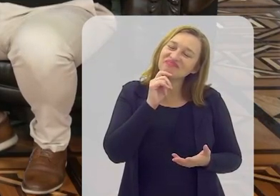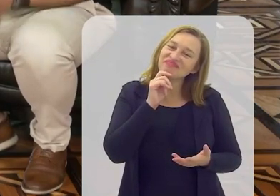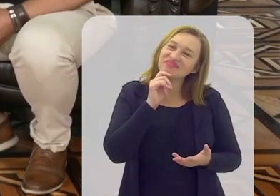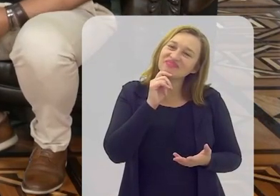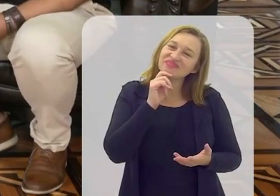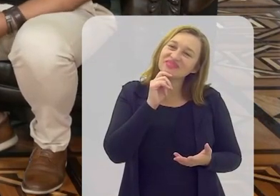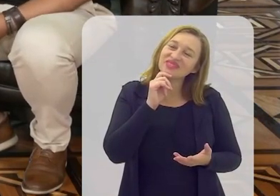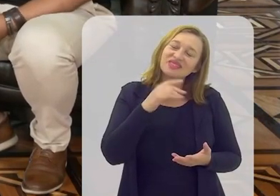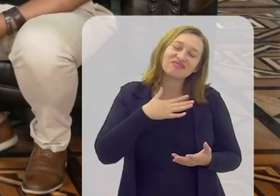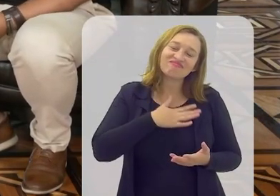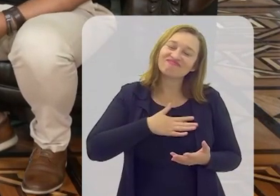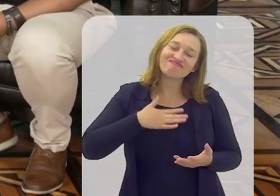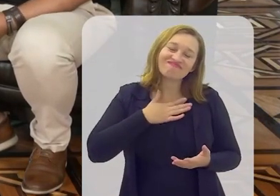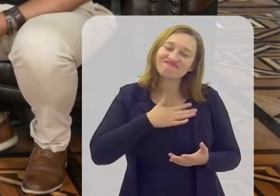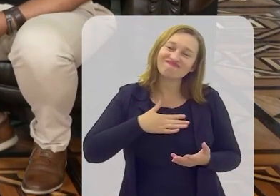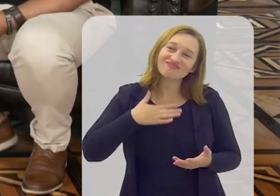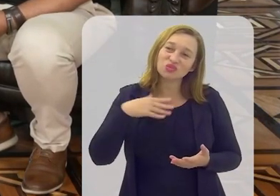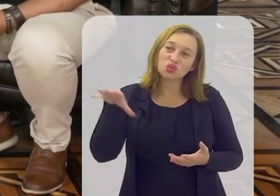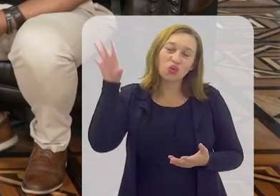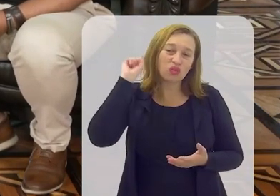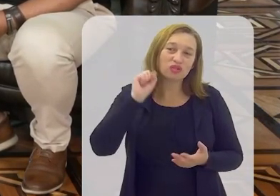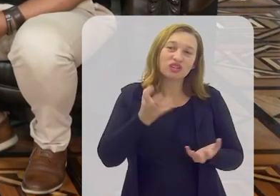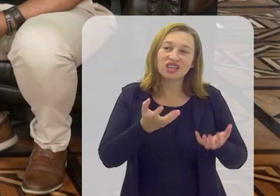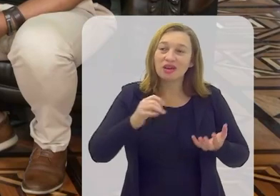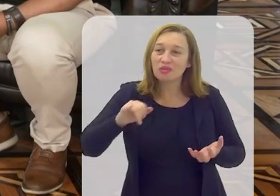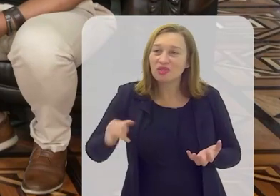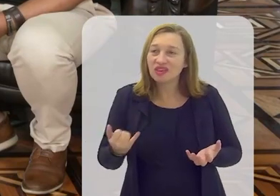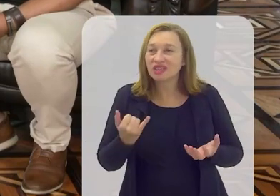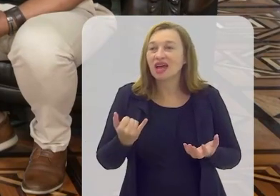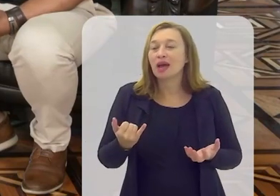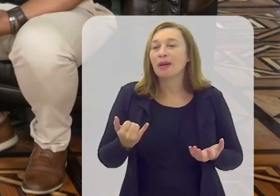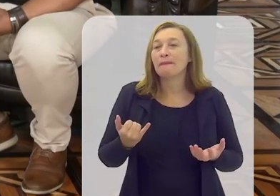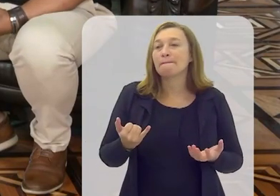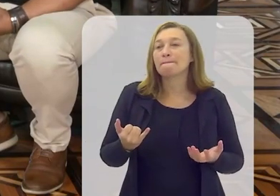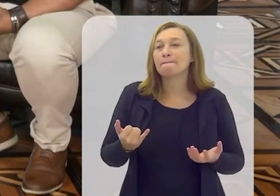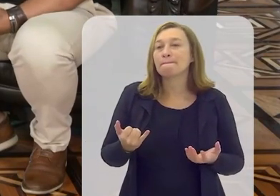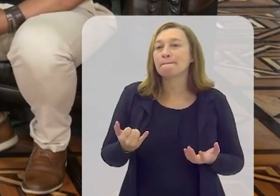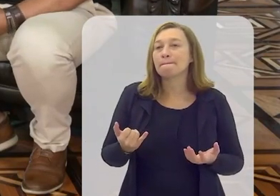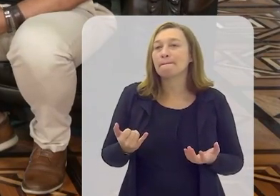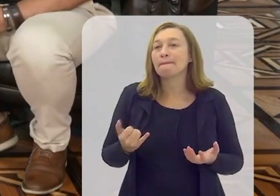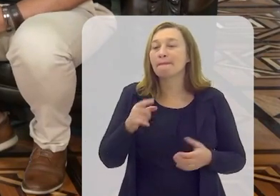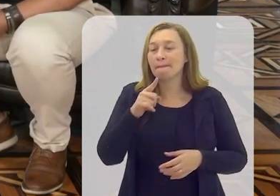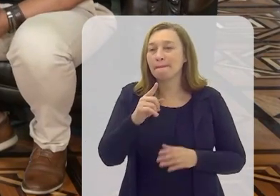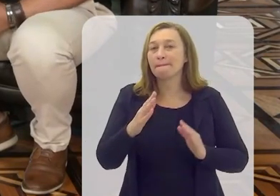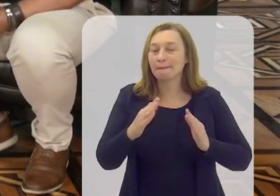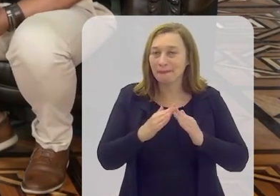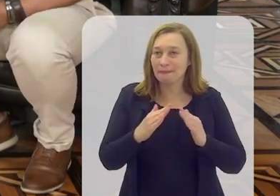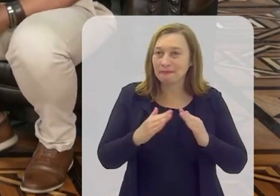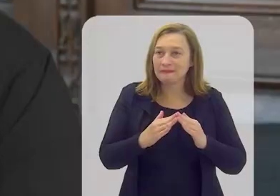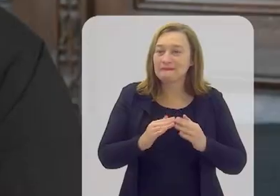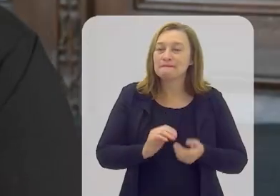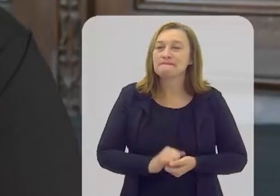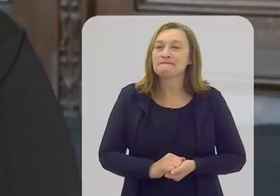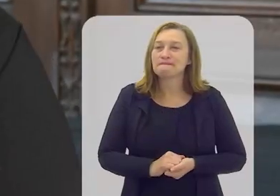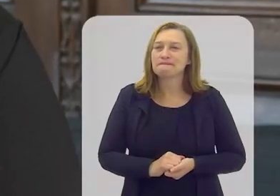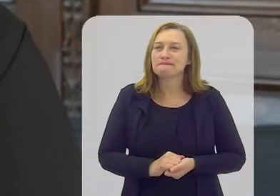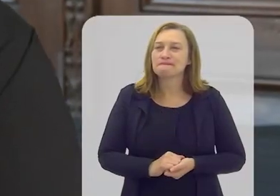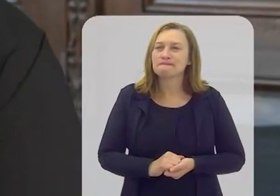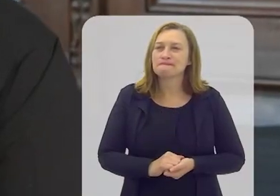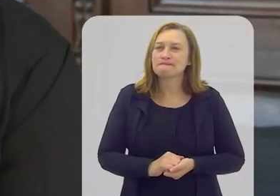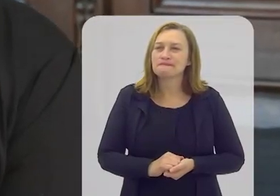para um outro lugar, coisa muito gostosa. Eu queria aproveitar muito, muito, muito, muito, muito para você que está em